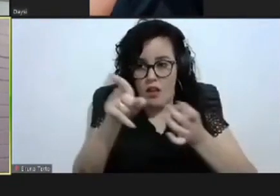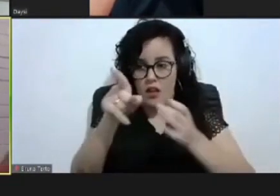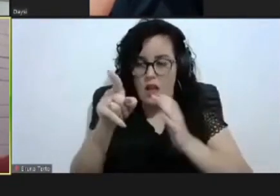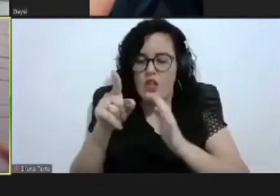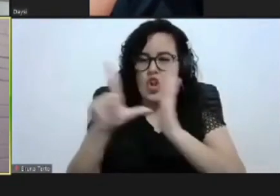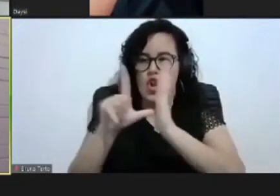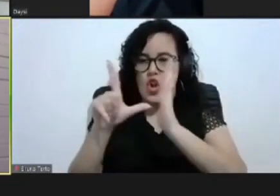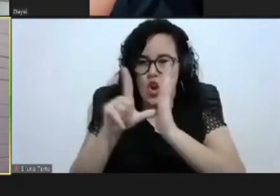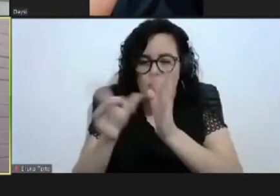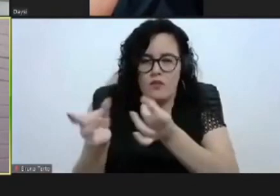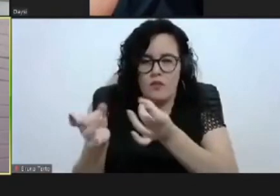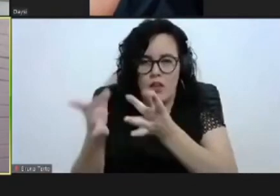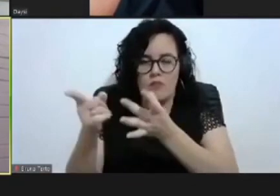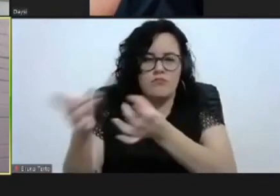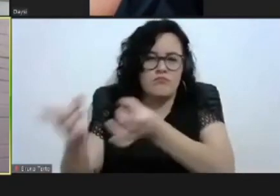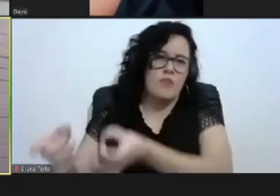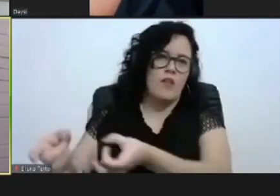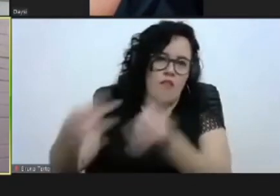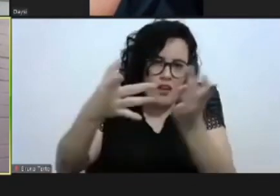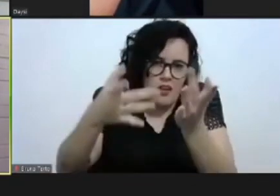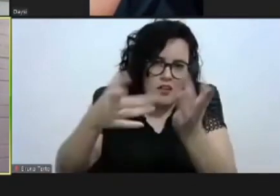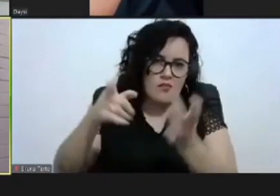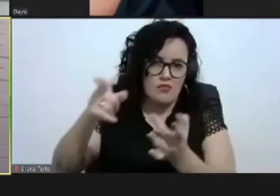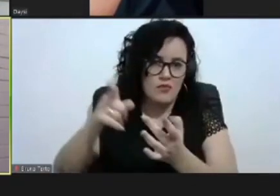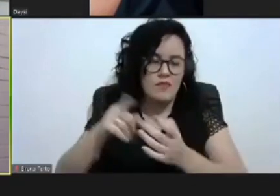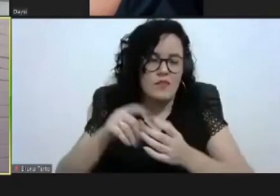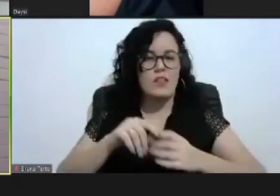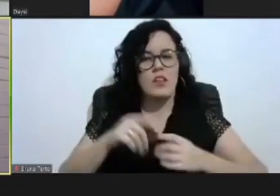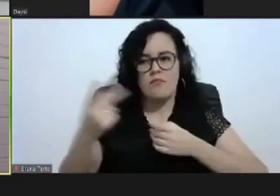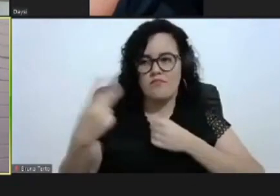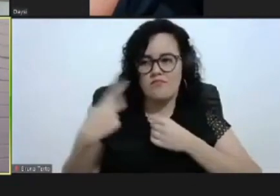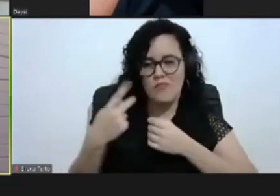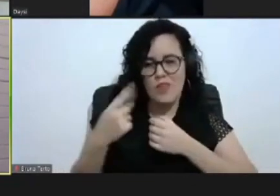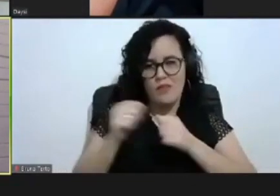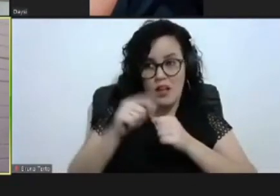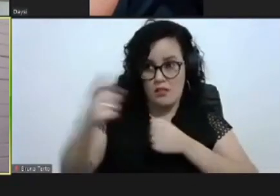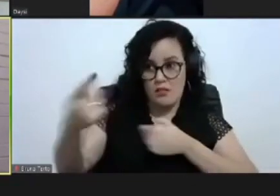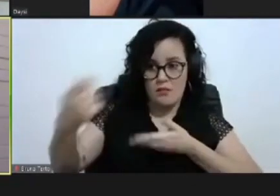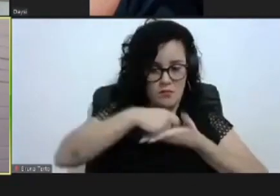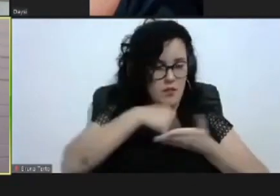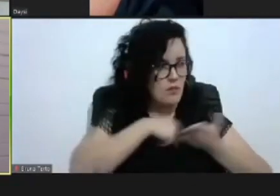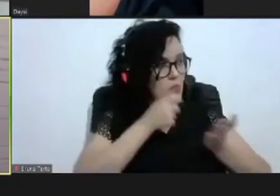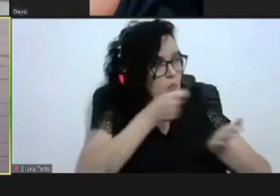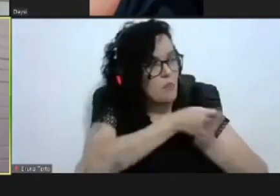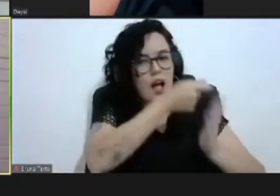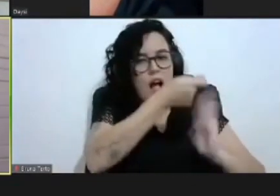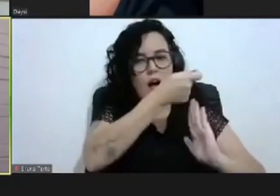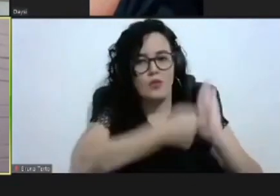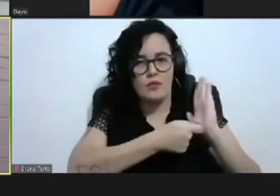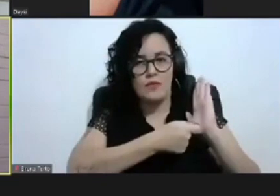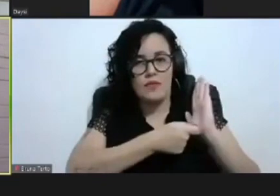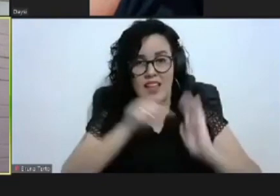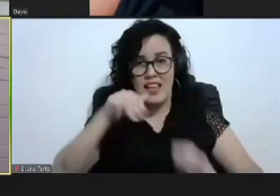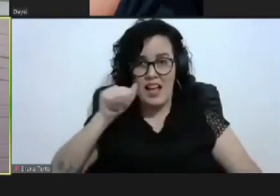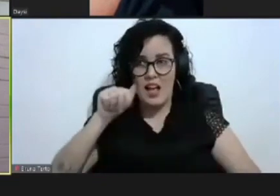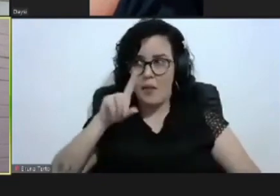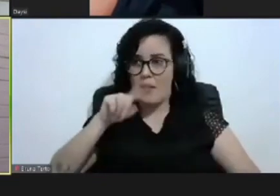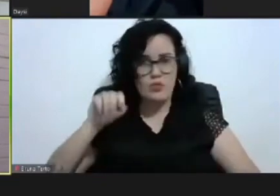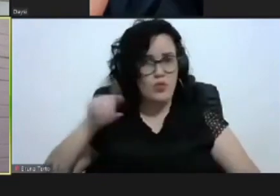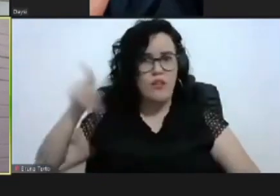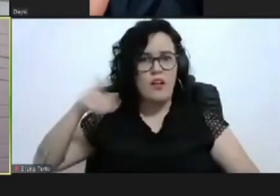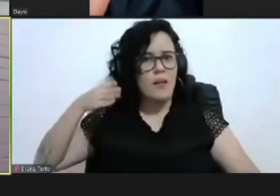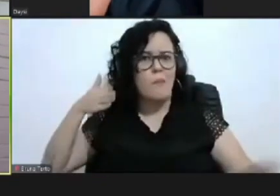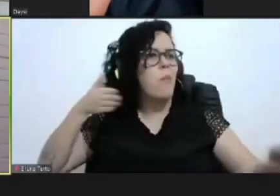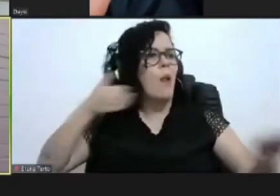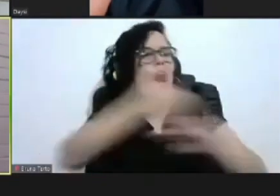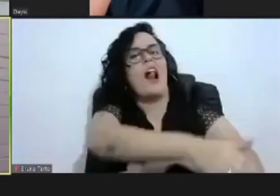livraria, e depois a editora que acerta com o autor. Quer dizer, quando você tem a Amazon, ela atravessa isso tudo, né? Ela atravessa o distribuidor